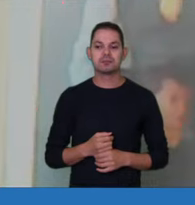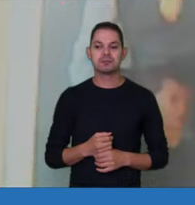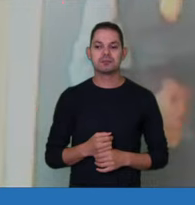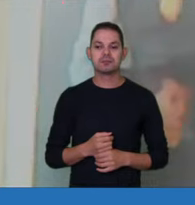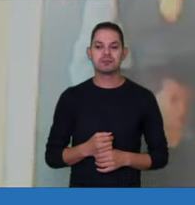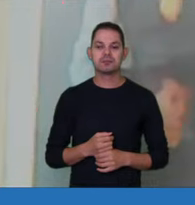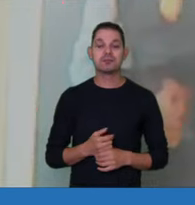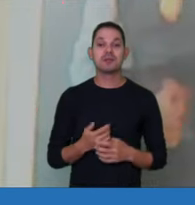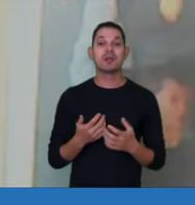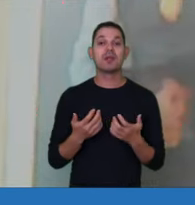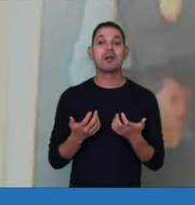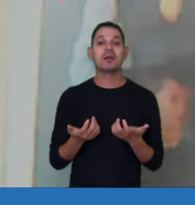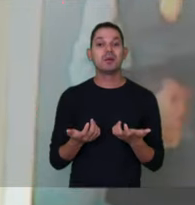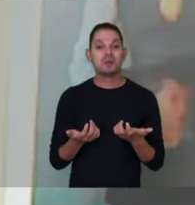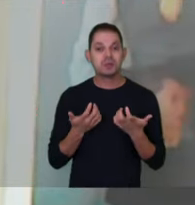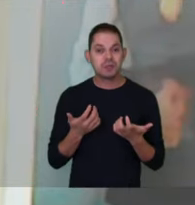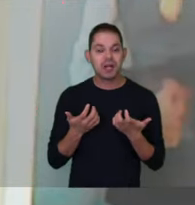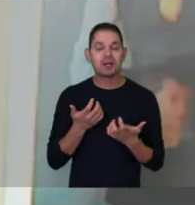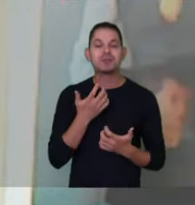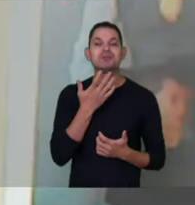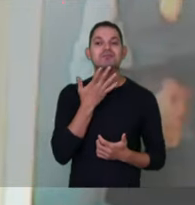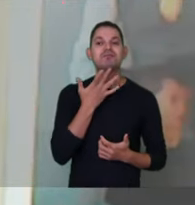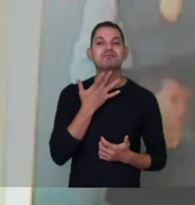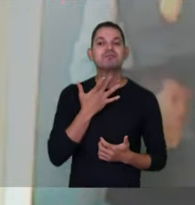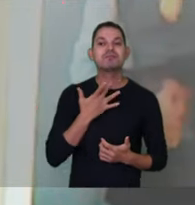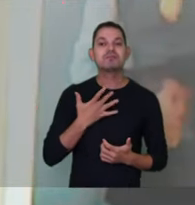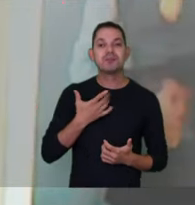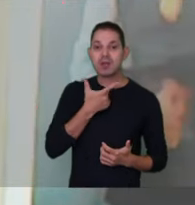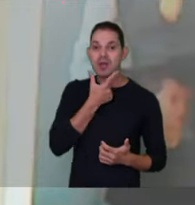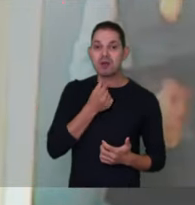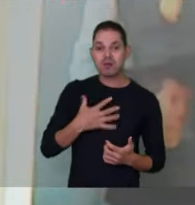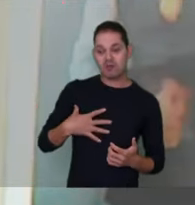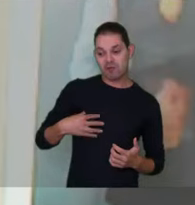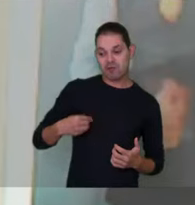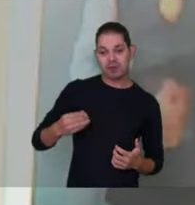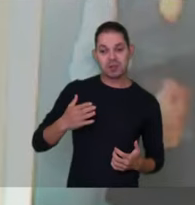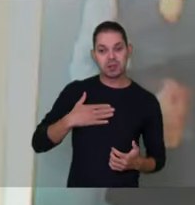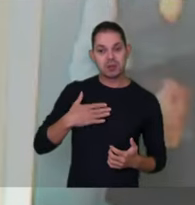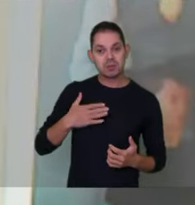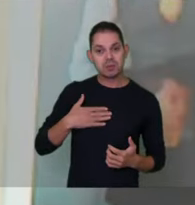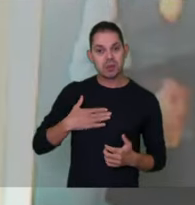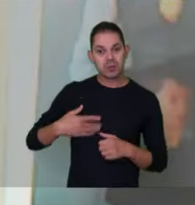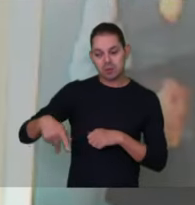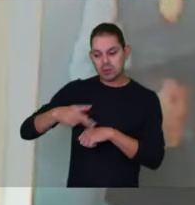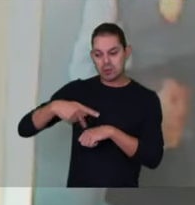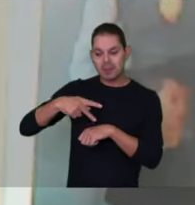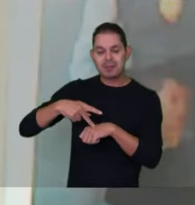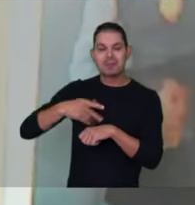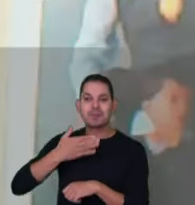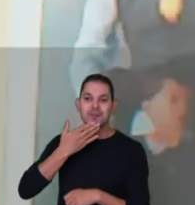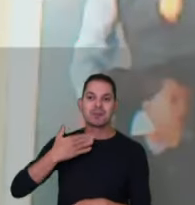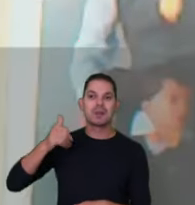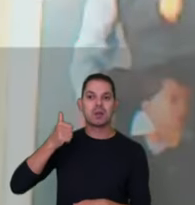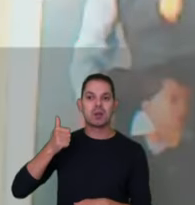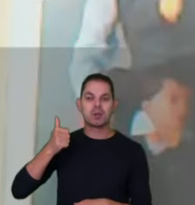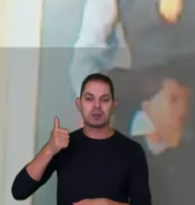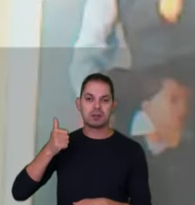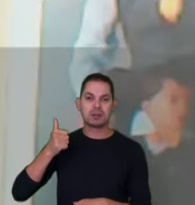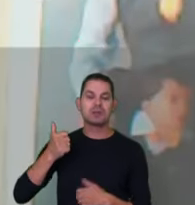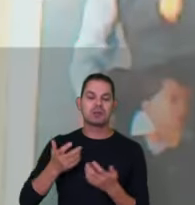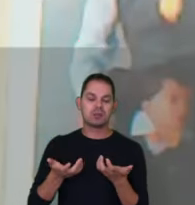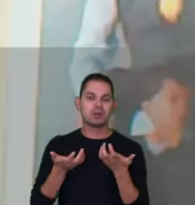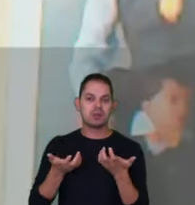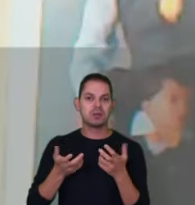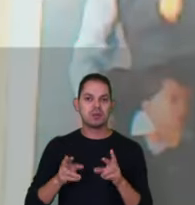quero muito, muito que o Arthur cresça num país muito melhor do que ele viveu até agora.